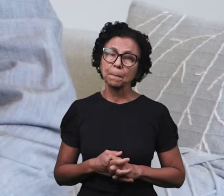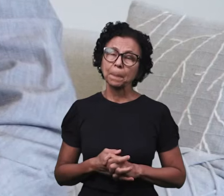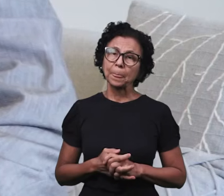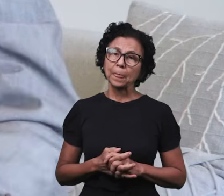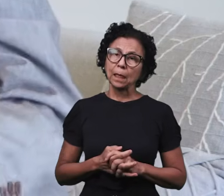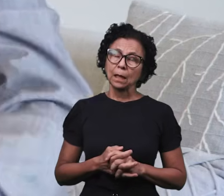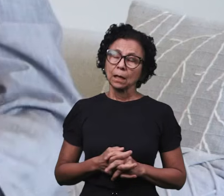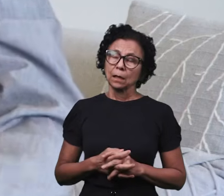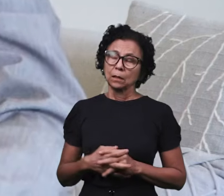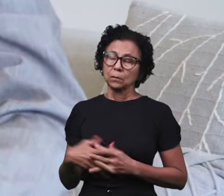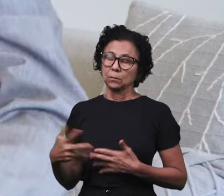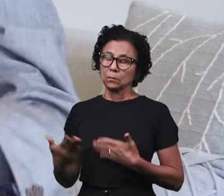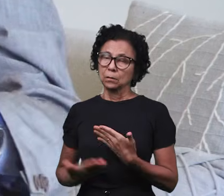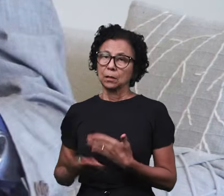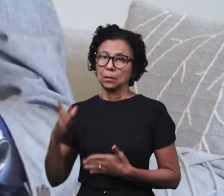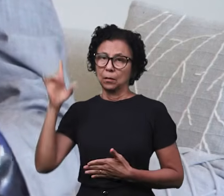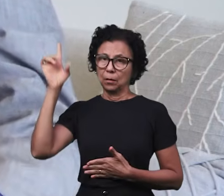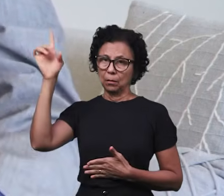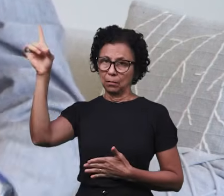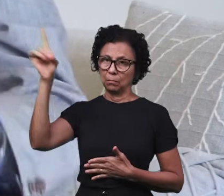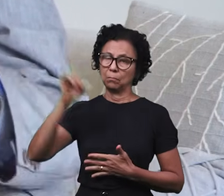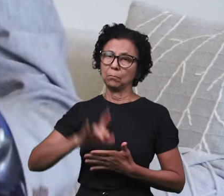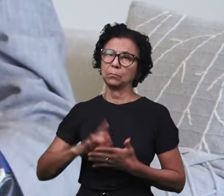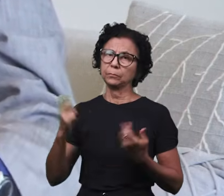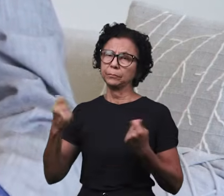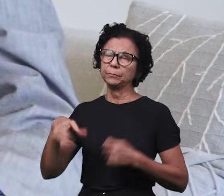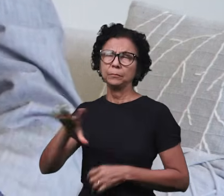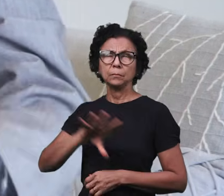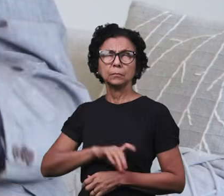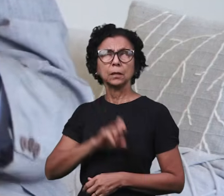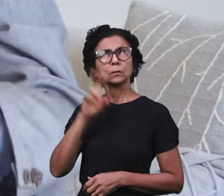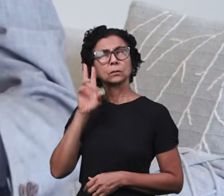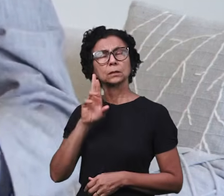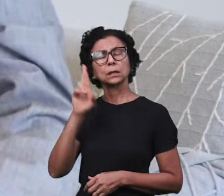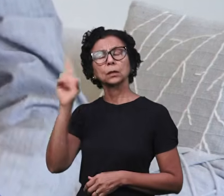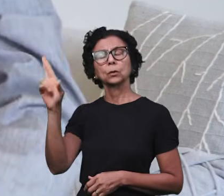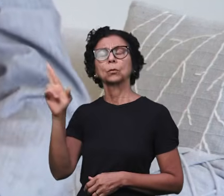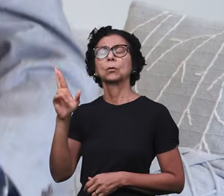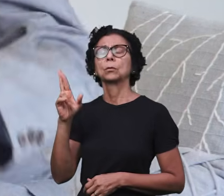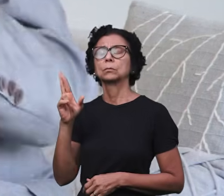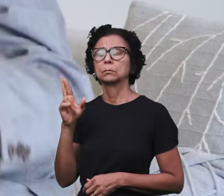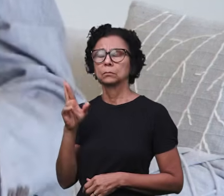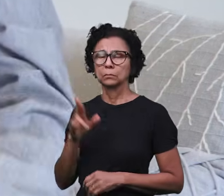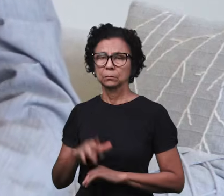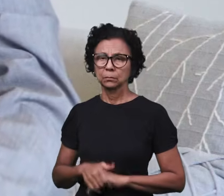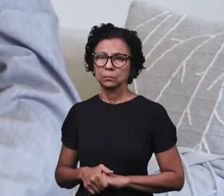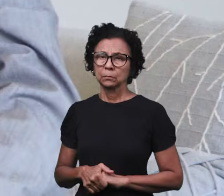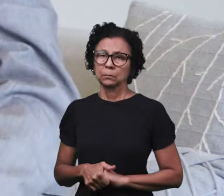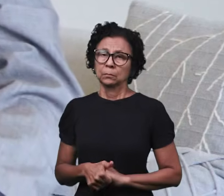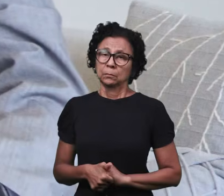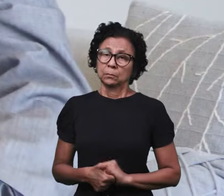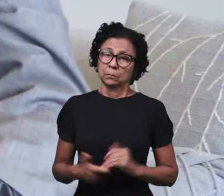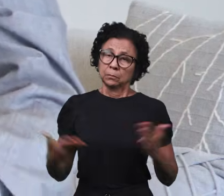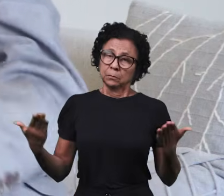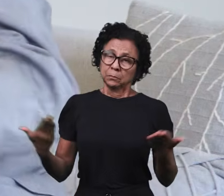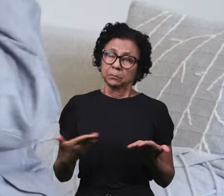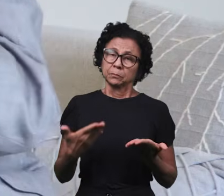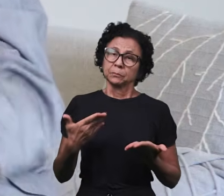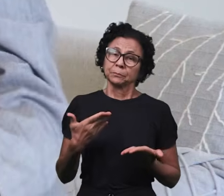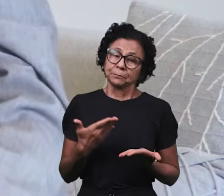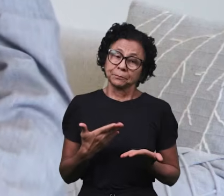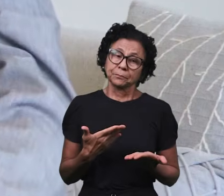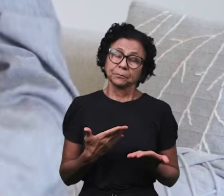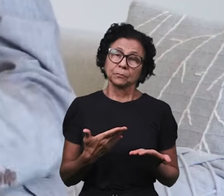salvação. Então, mais do que nunca, o coração do servo precisa estar voltado para amar o Senhor, para viver em sua presença. Os